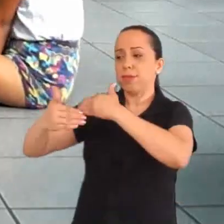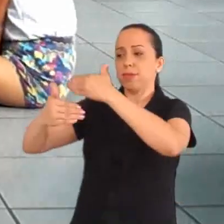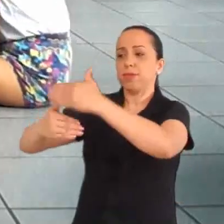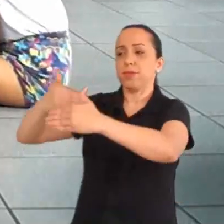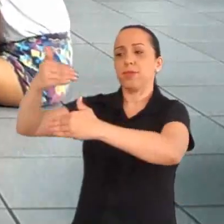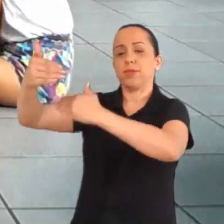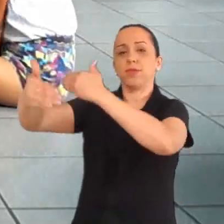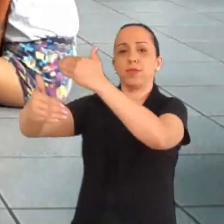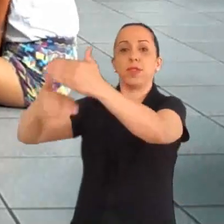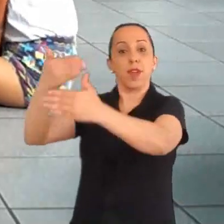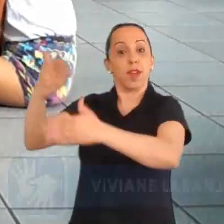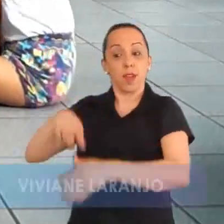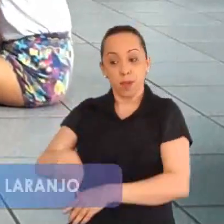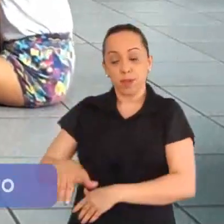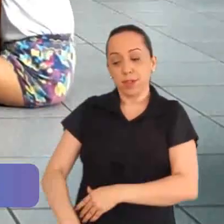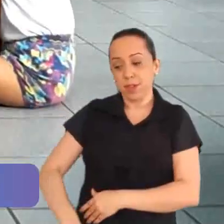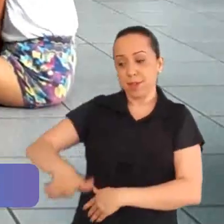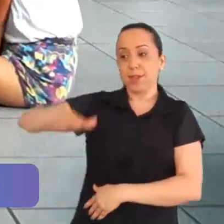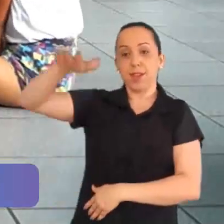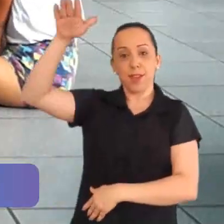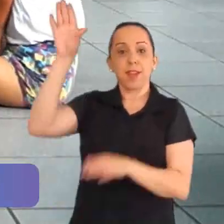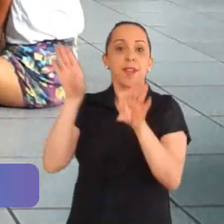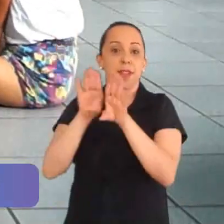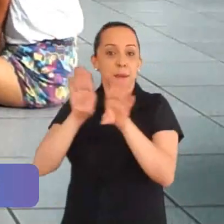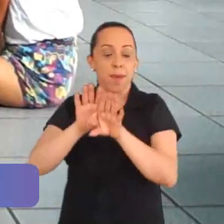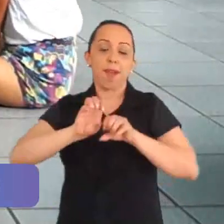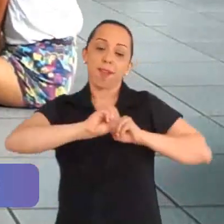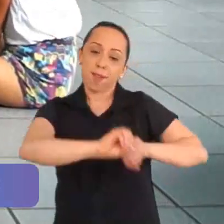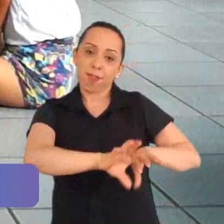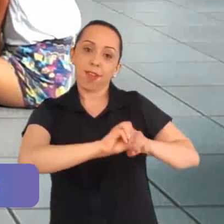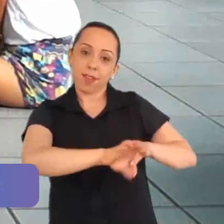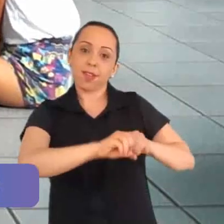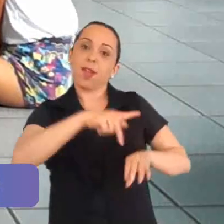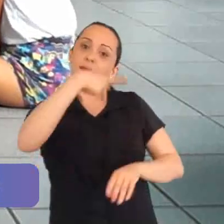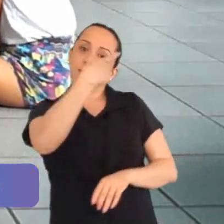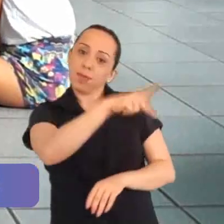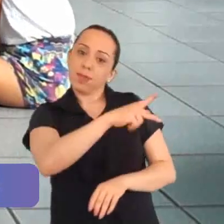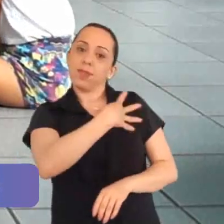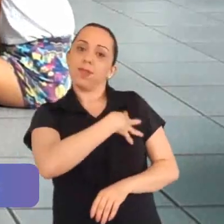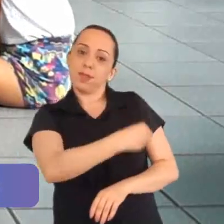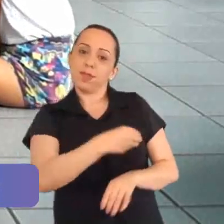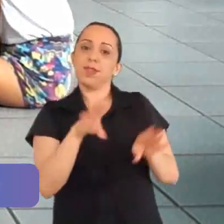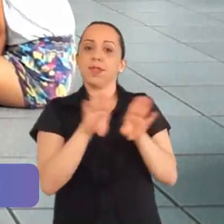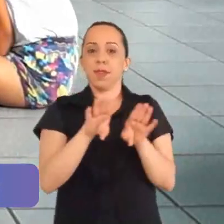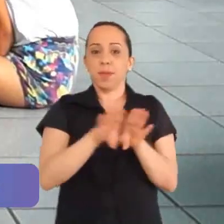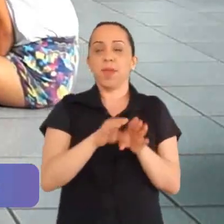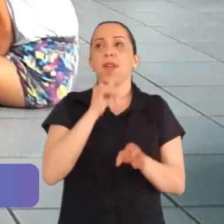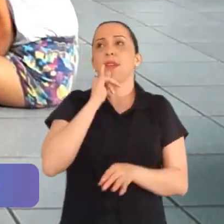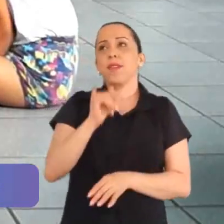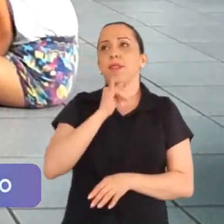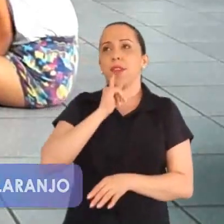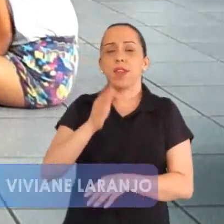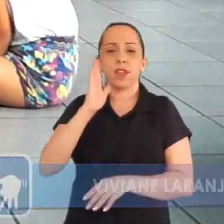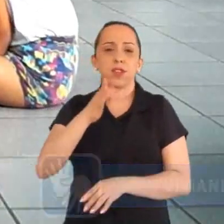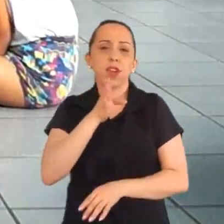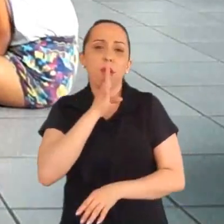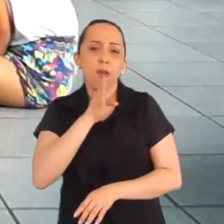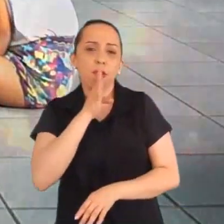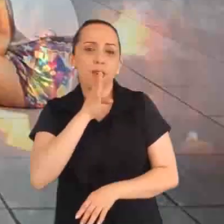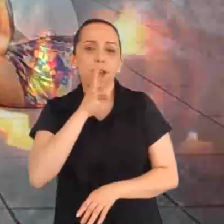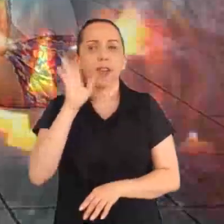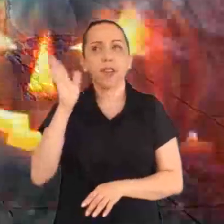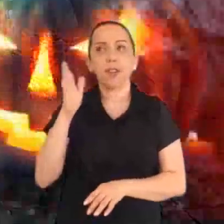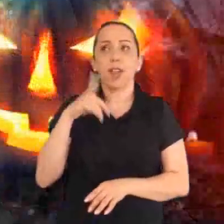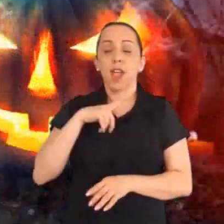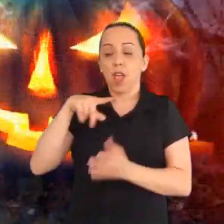quando crescerem, tiverem os filhos de vocês, certamente vão passar para os filhos de vocês. Por exemplo, vocês já conhecem, já ouviram falar no Saci